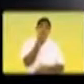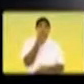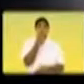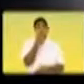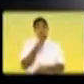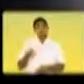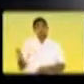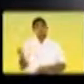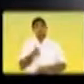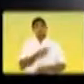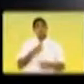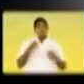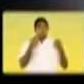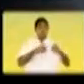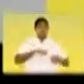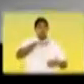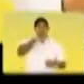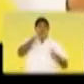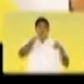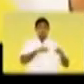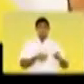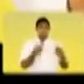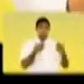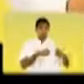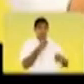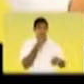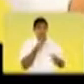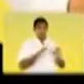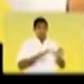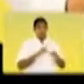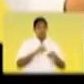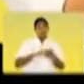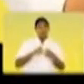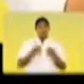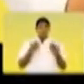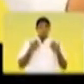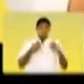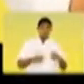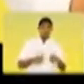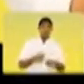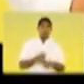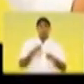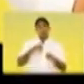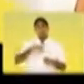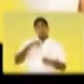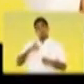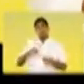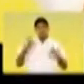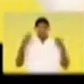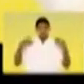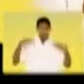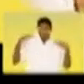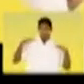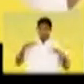o moderno zoológico dotado de infraestrutura e espaço físico que possuirá parque de diversão